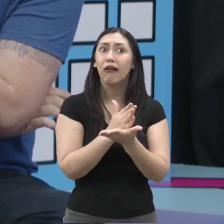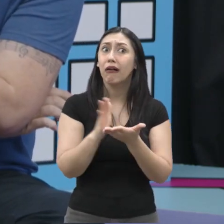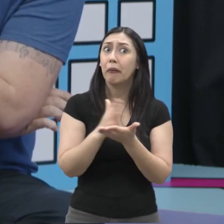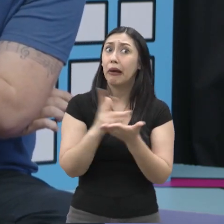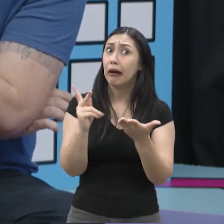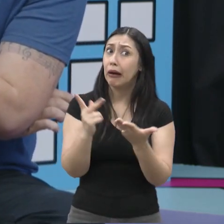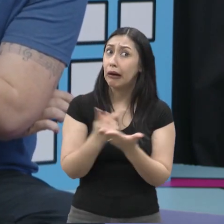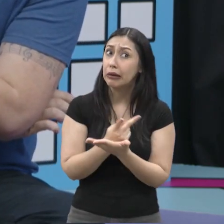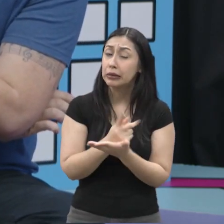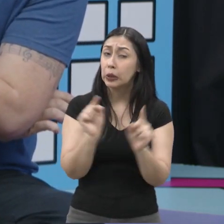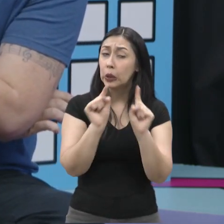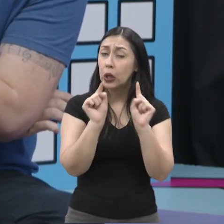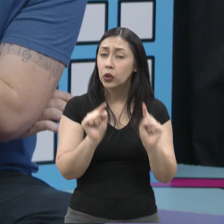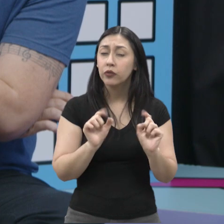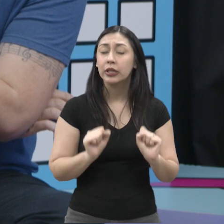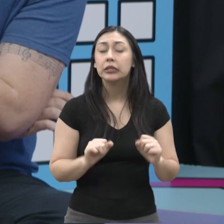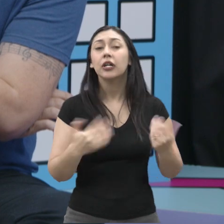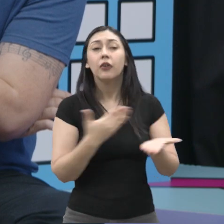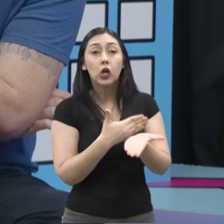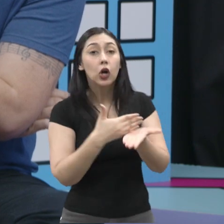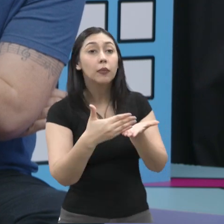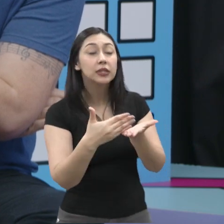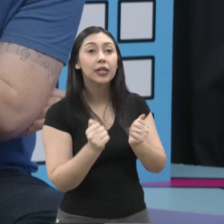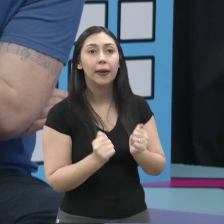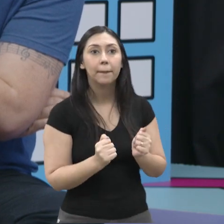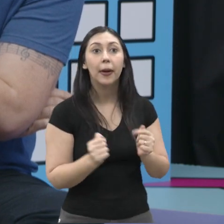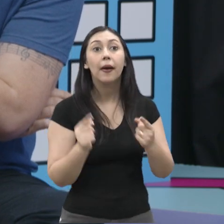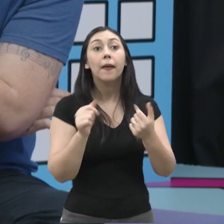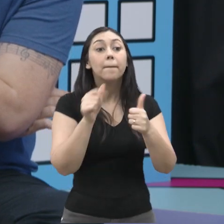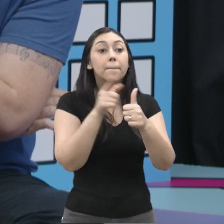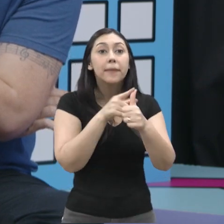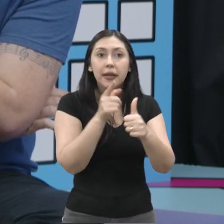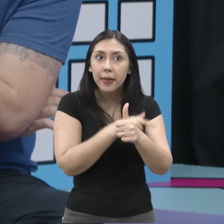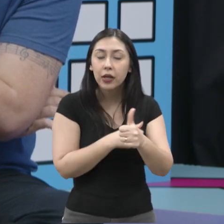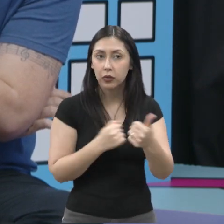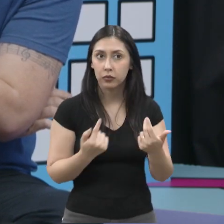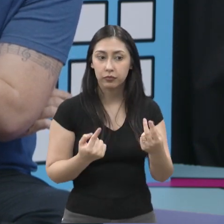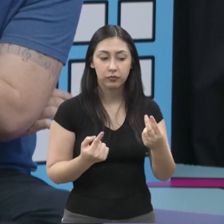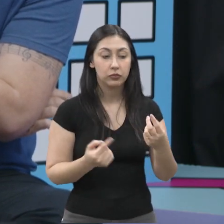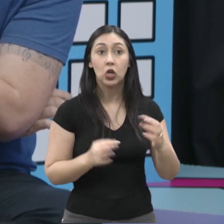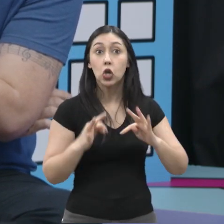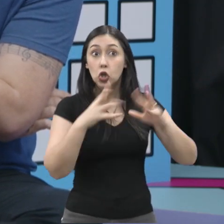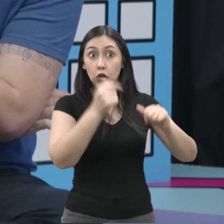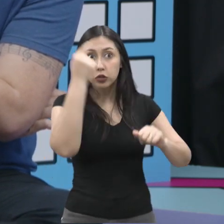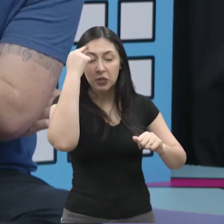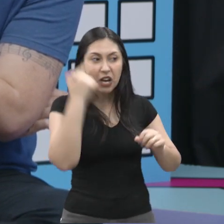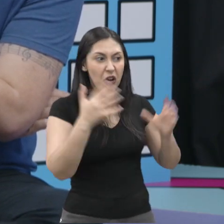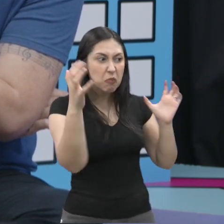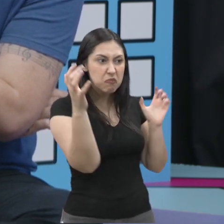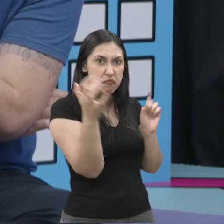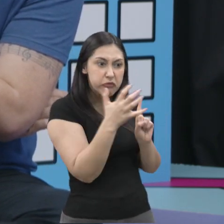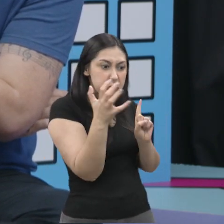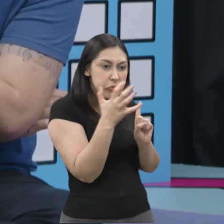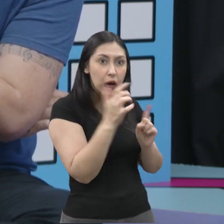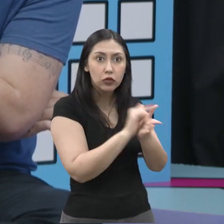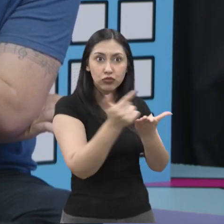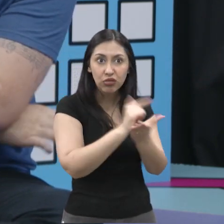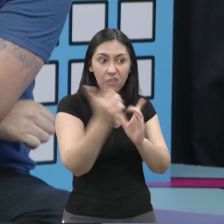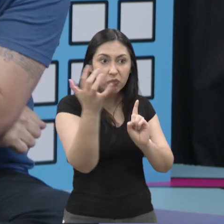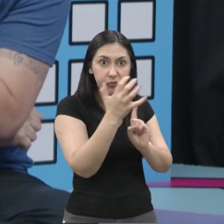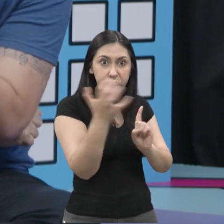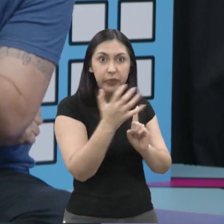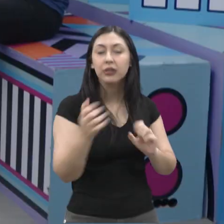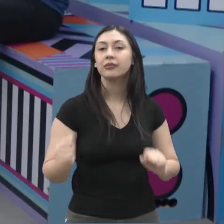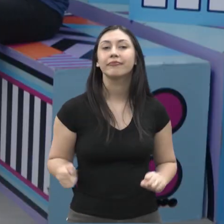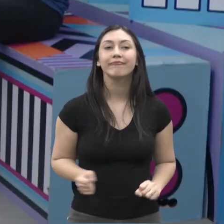Sim. umas ali que ficaram sem resposta. Aham. Vamos começar ali pela essa questão da imprensa. Sim. Constantemente atacada, é o que todo mundo disse. Era atacada mesmo ou não era